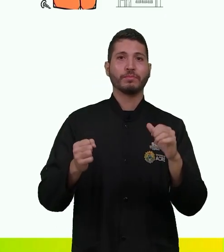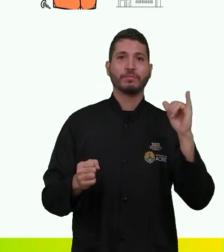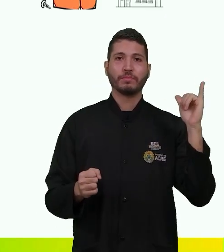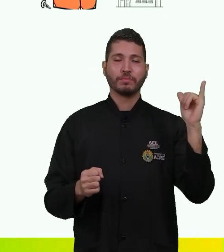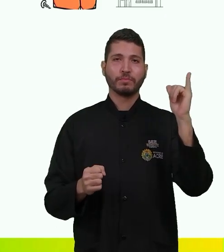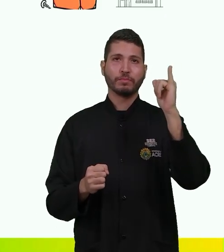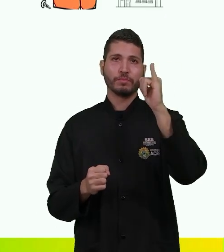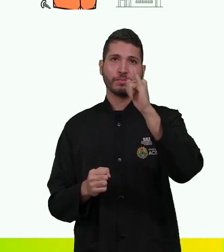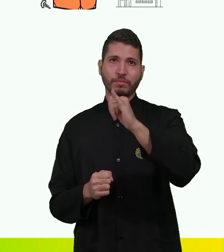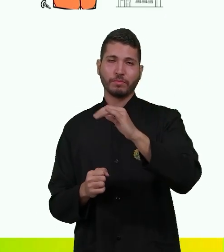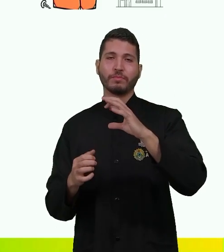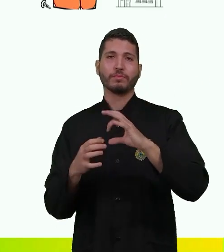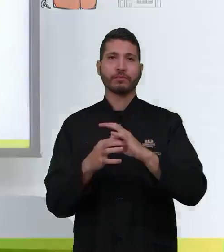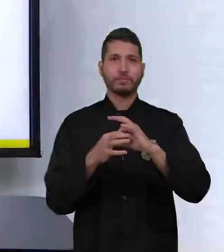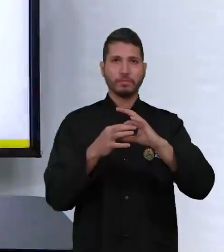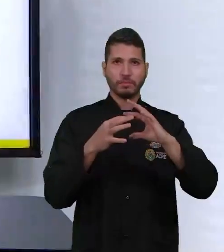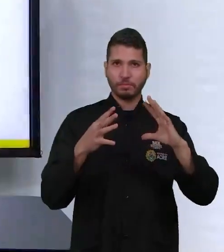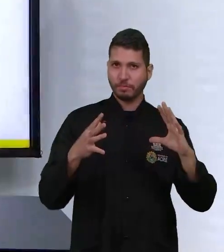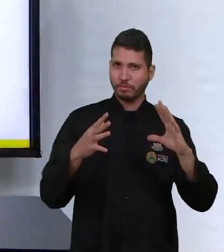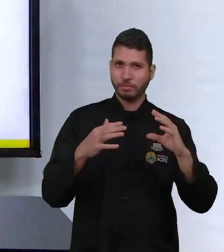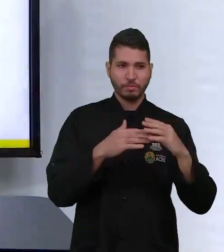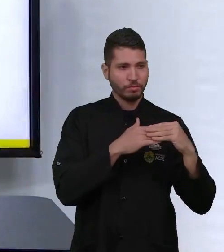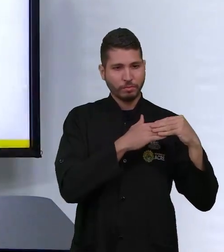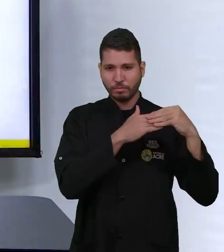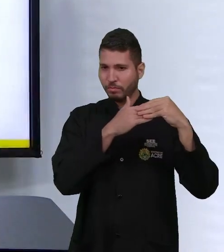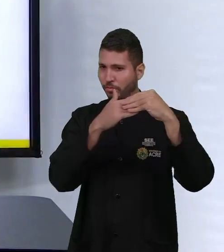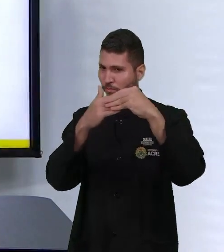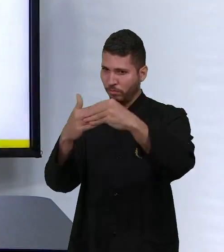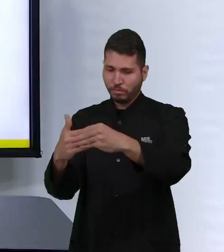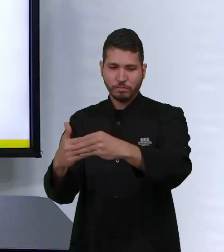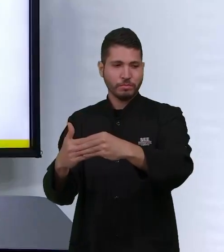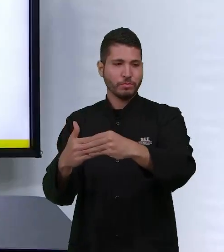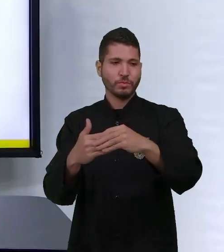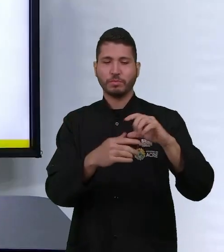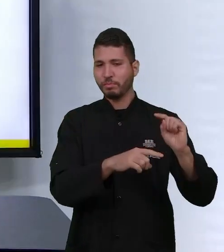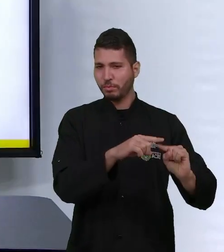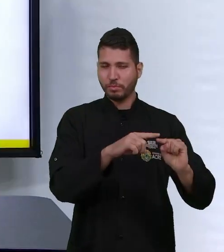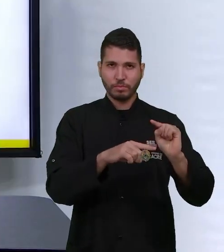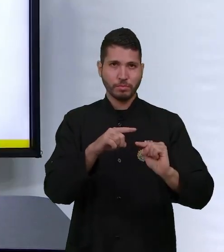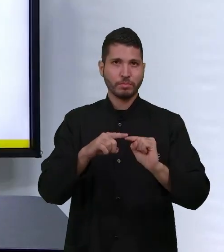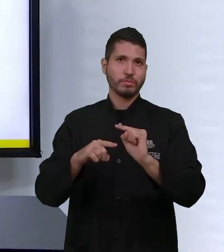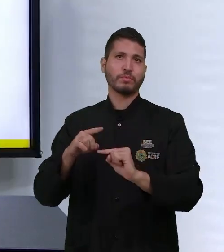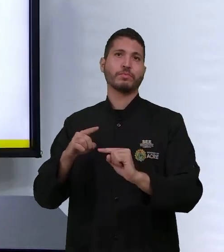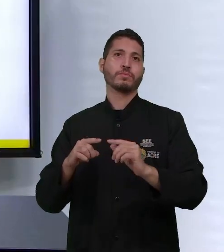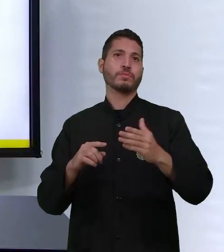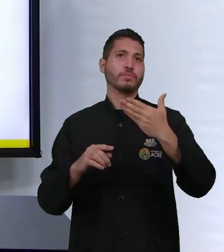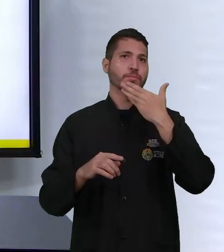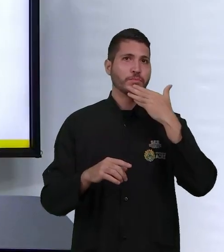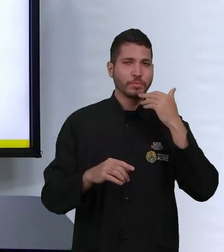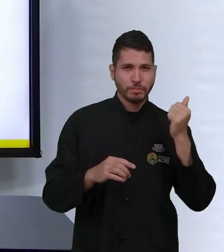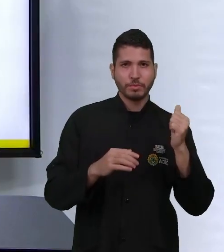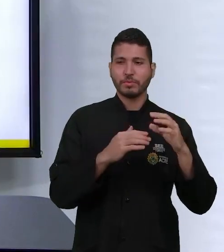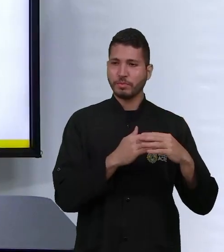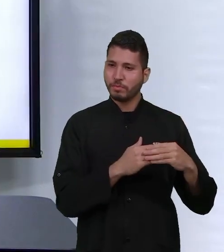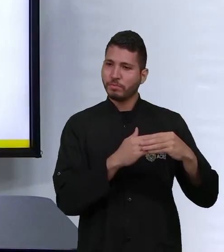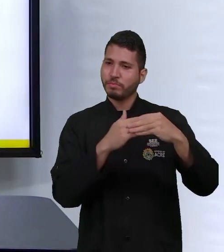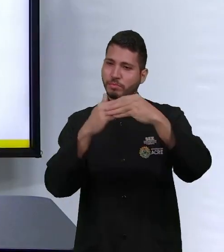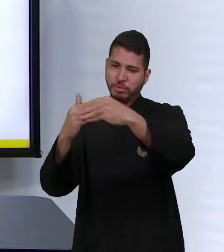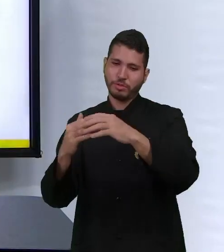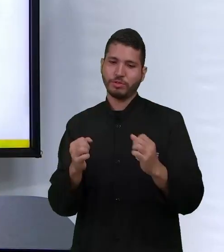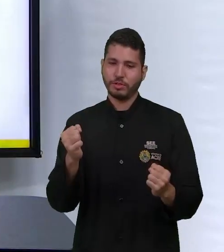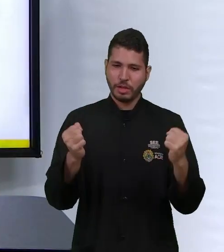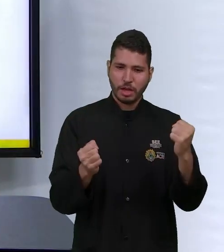pessoas e mercadorias numa velocidade muito maior, muito grande. Com o petróleo, outros produtos foram